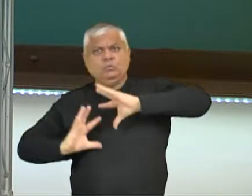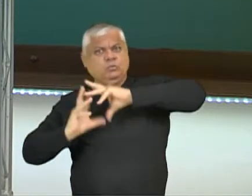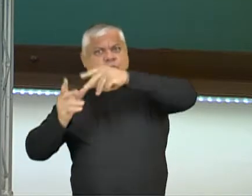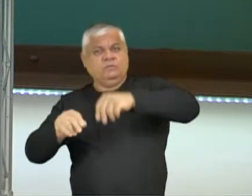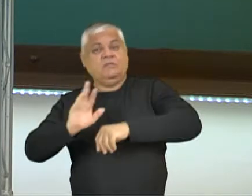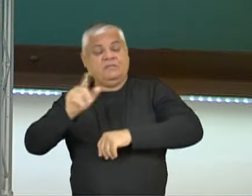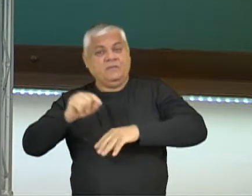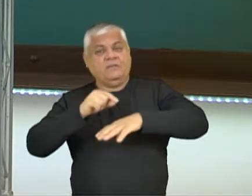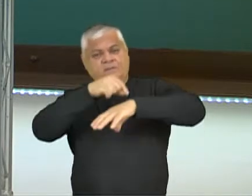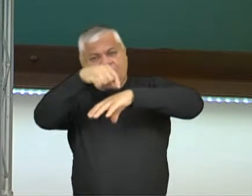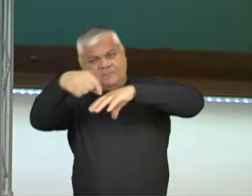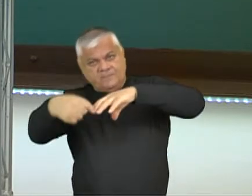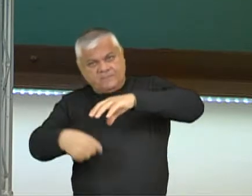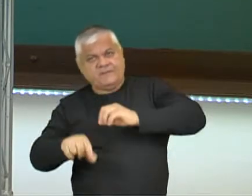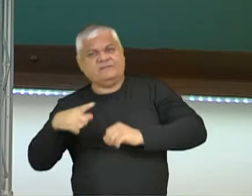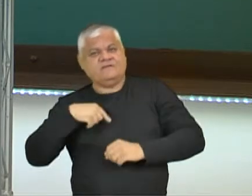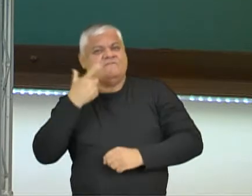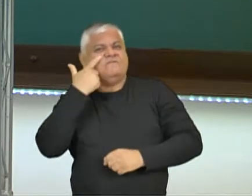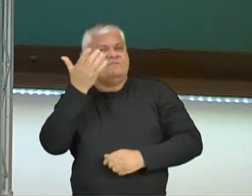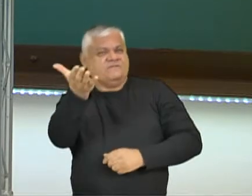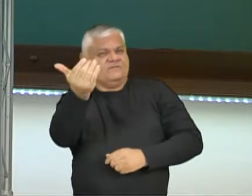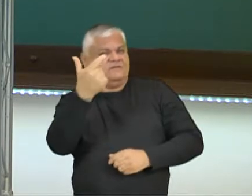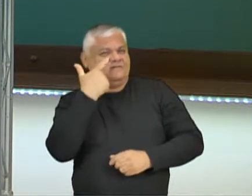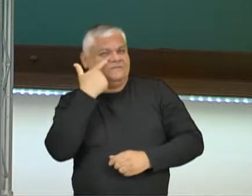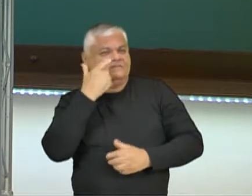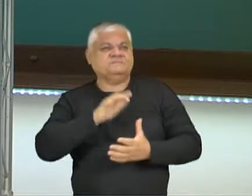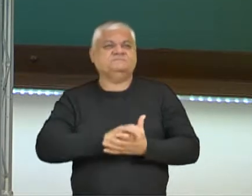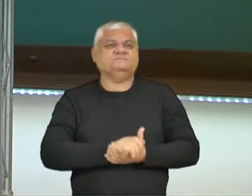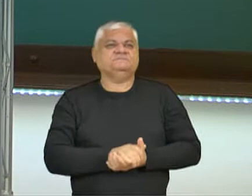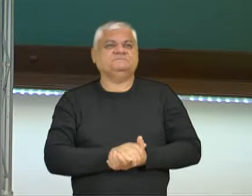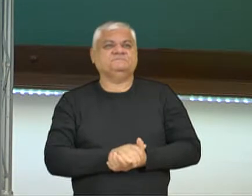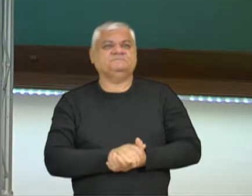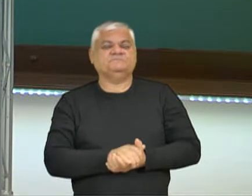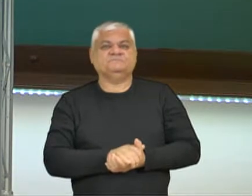é grande parte deles. Vamos dar uma olhadinha nesse mapa?